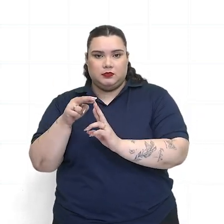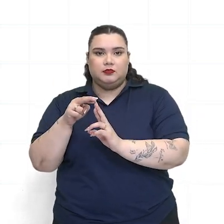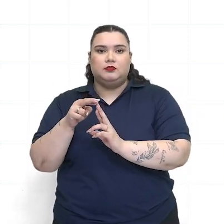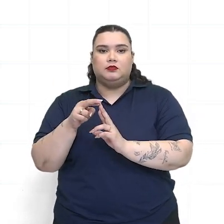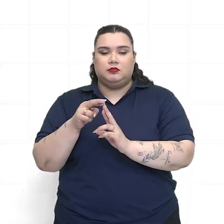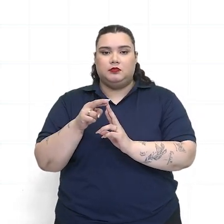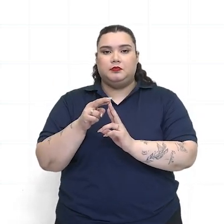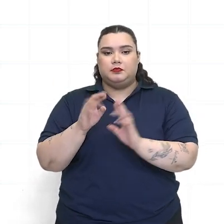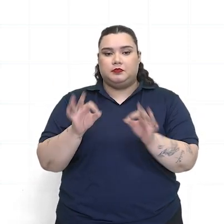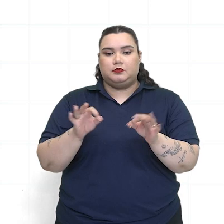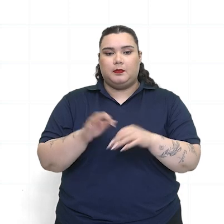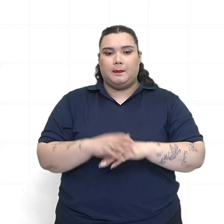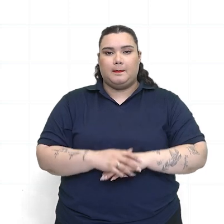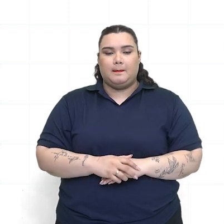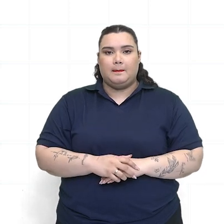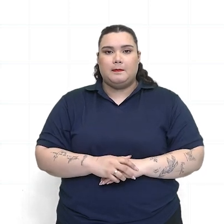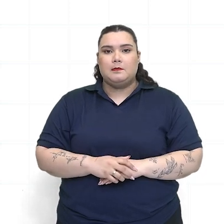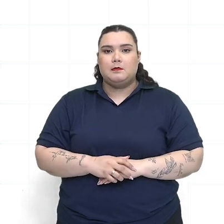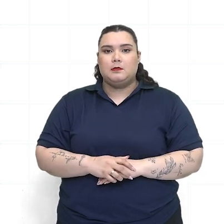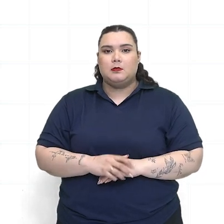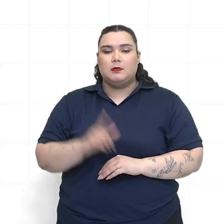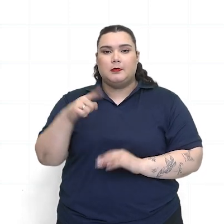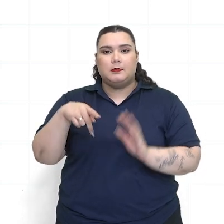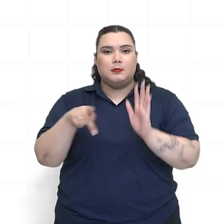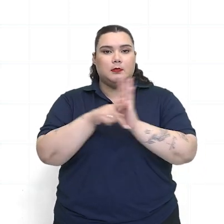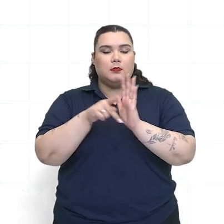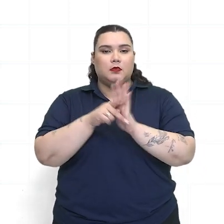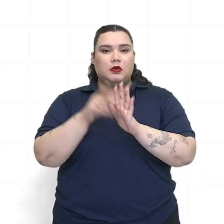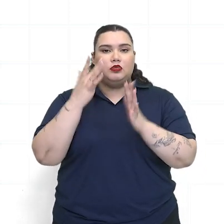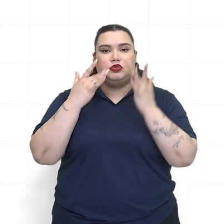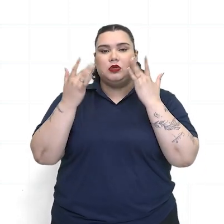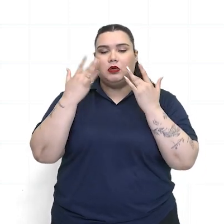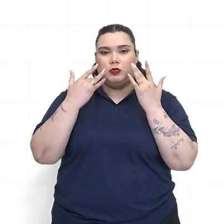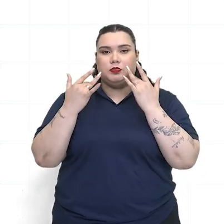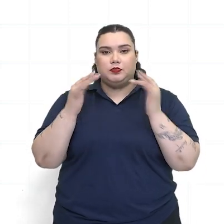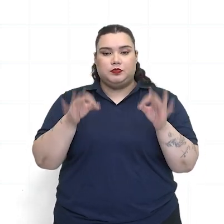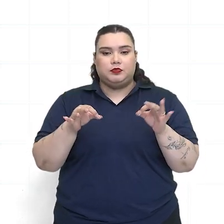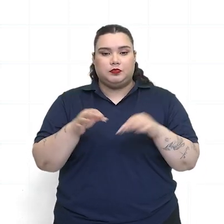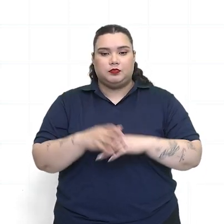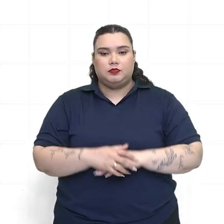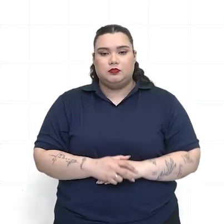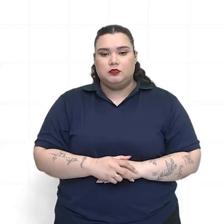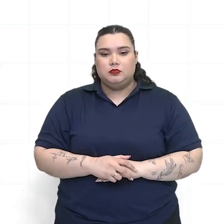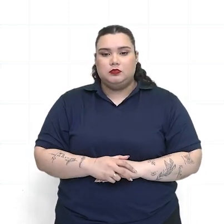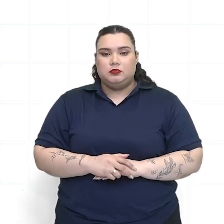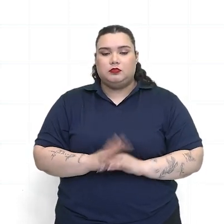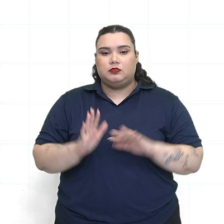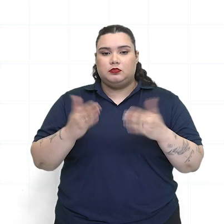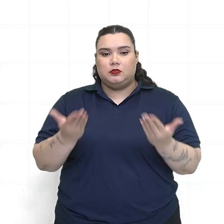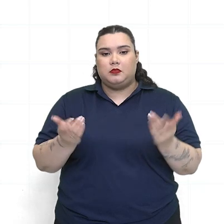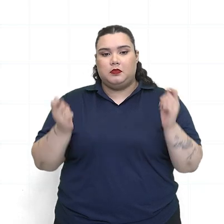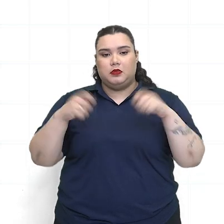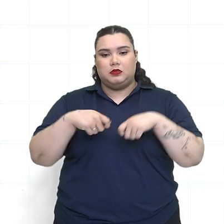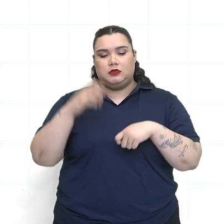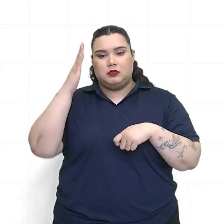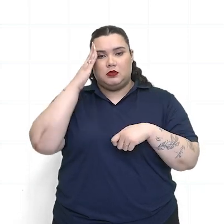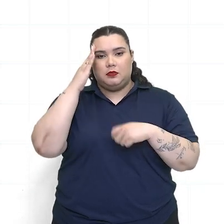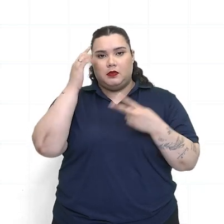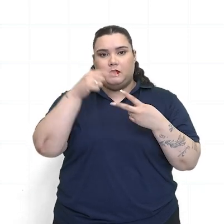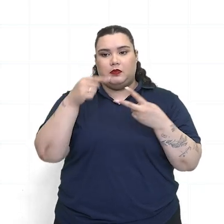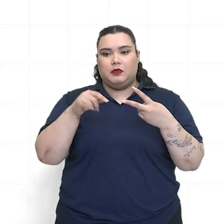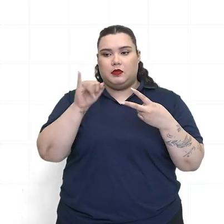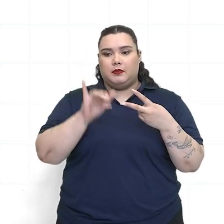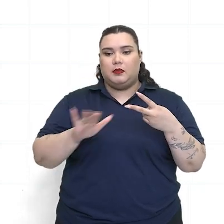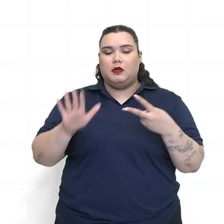de Shakespeare. É uma peça do Shakespeare. Muito bem. Então, podemos considerar essas duas imagens